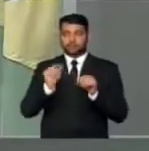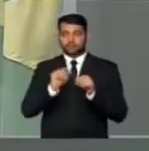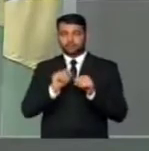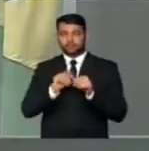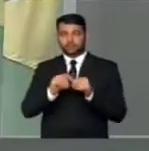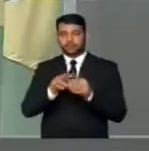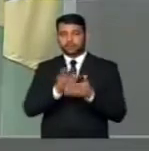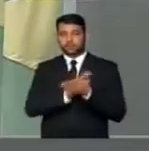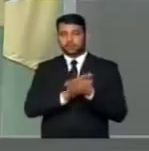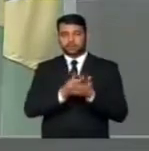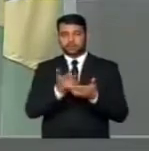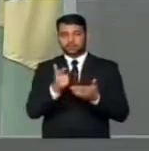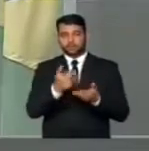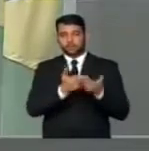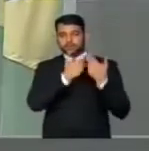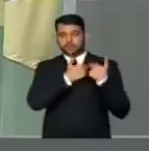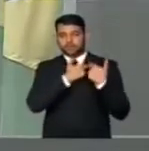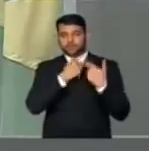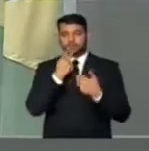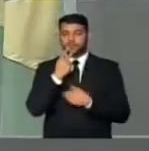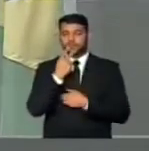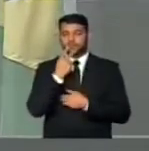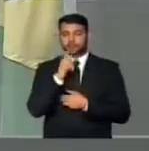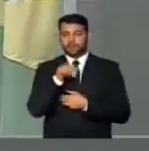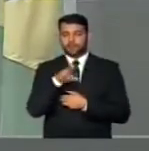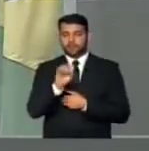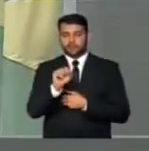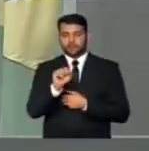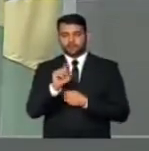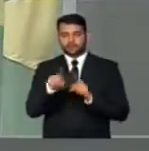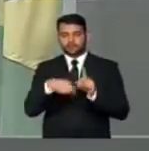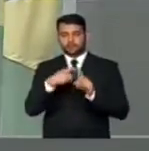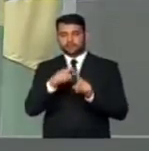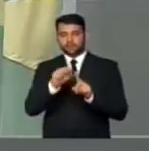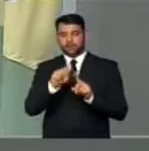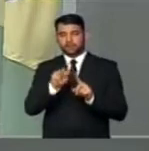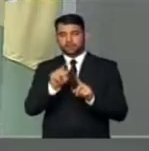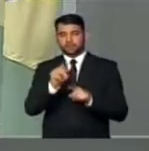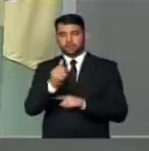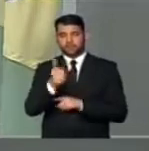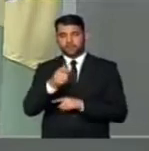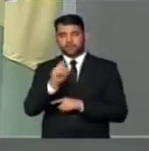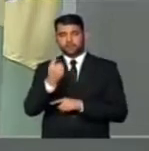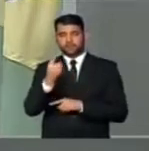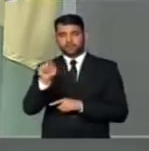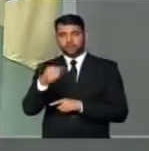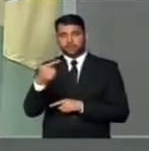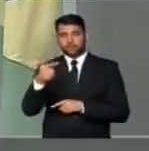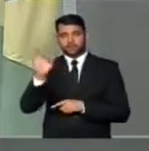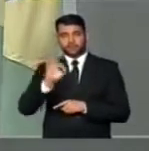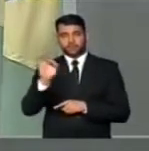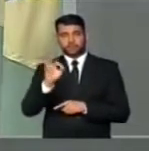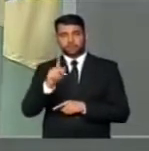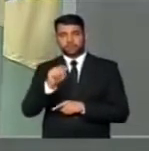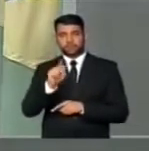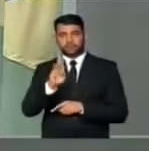foi irresponsável ao dizer que a meta do superávit primário seria de 1,2% do